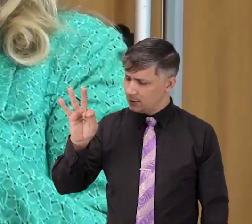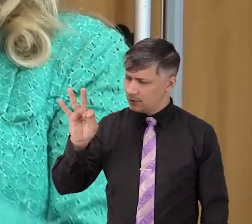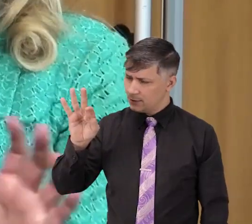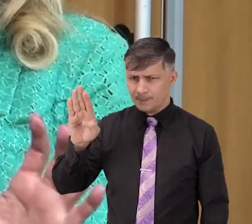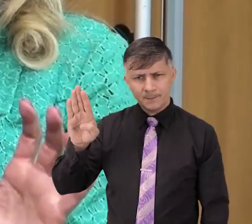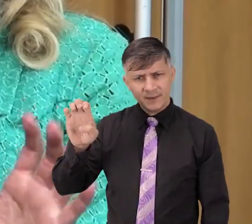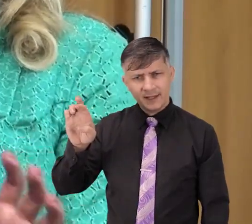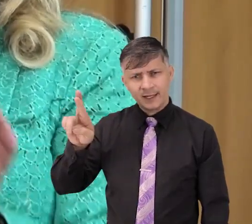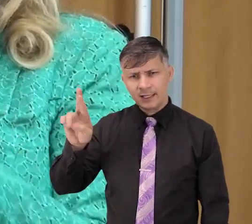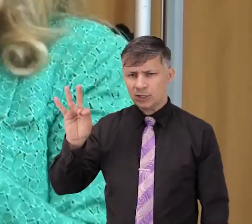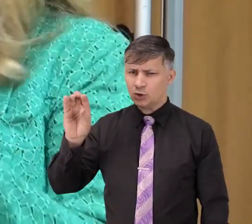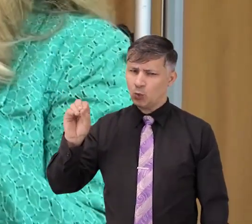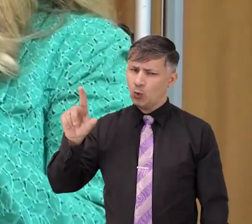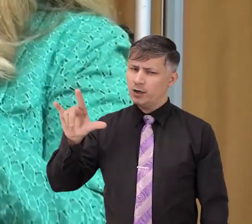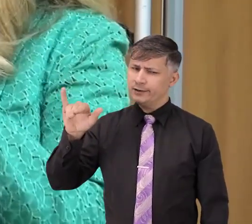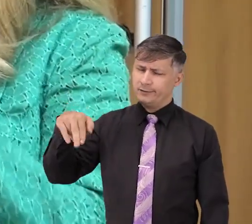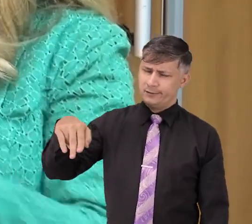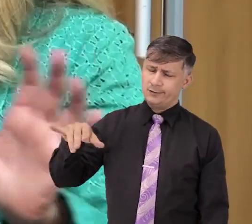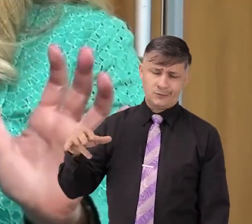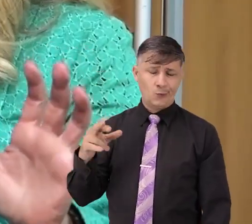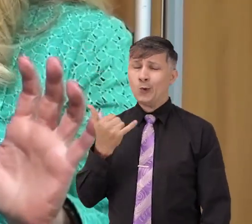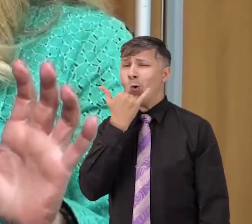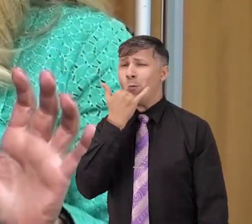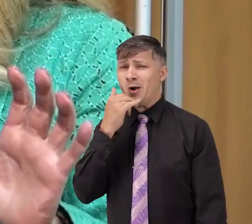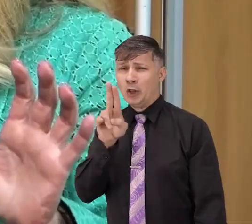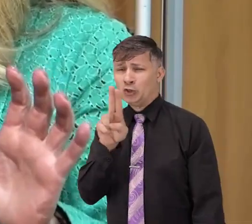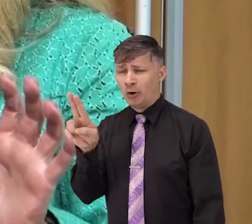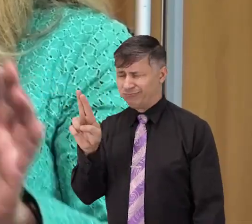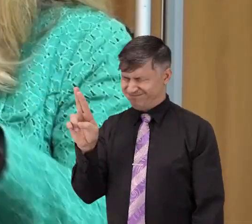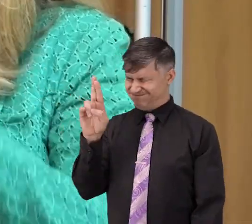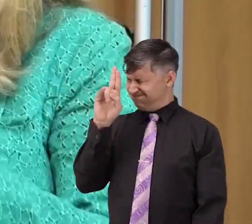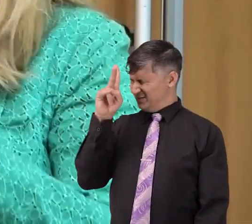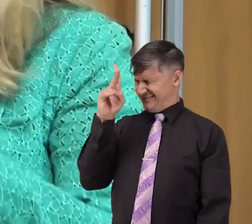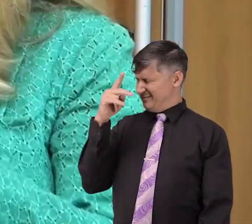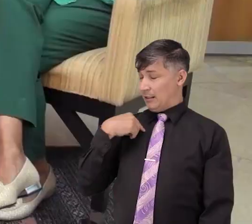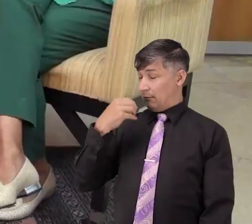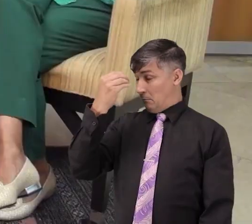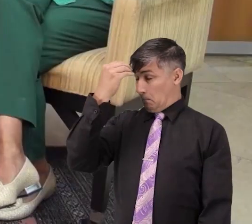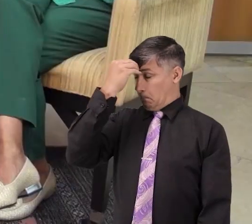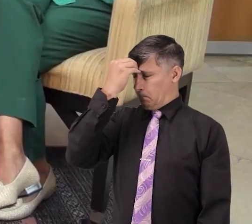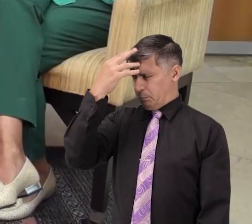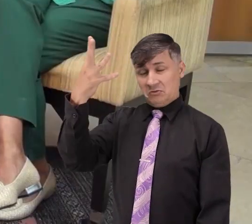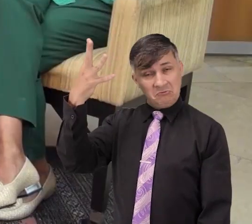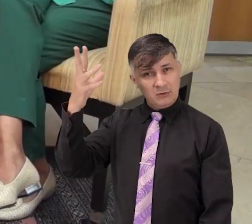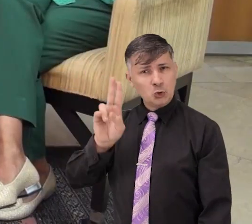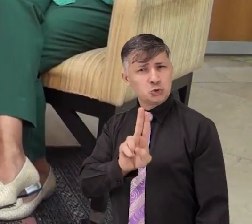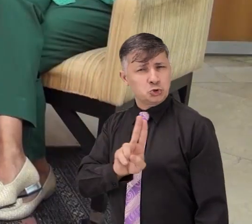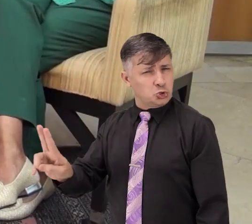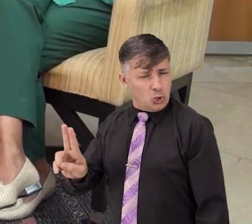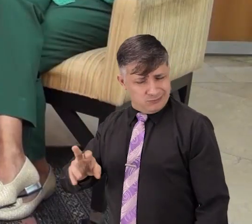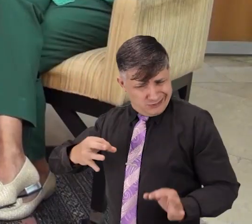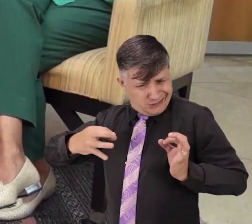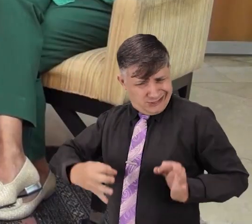ando péssima para lembrar, falar os nomes de forma correta. Eu tenho que pegar cola. Eu tô assim, eu acho que... Normal. Você